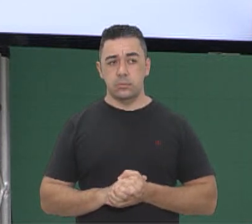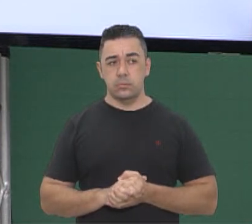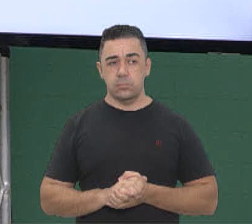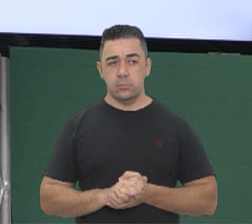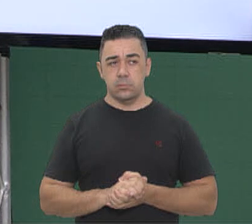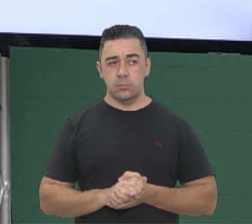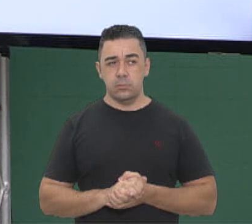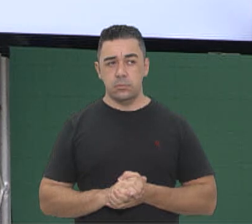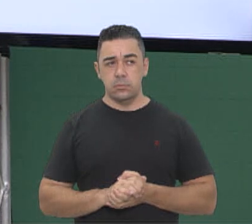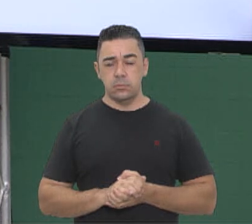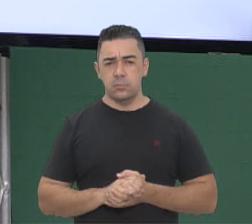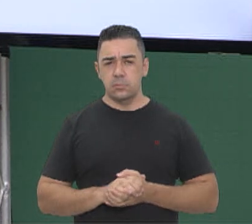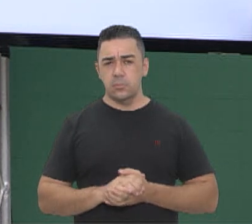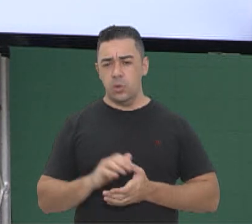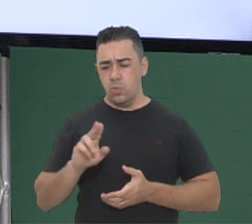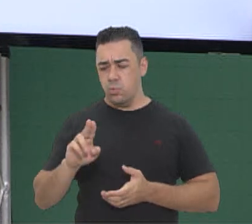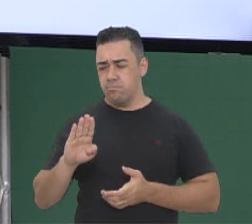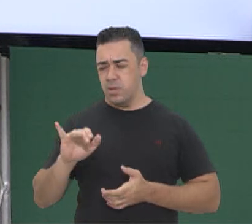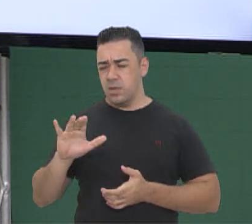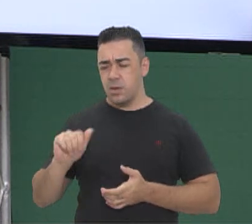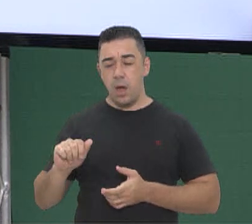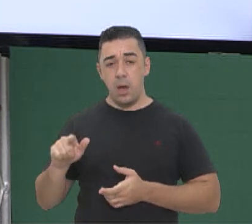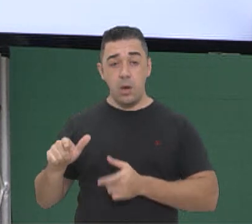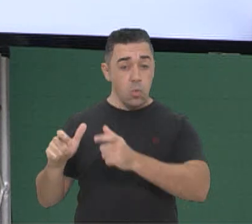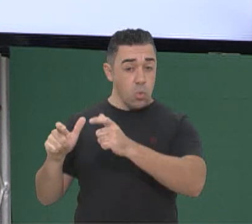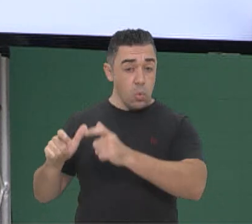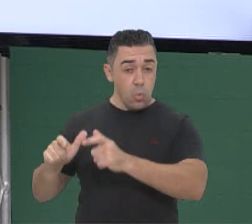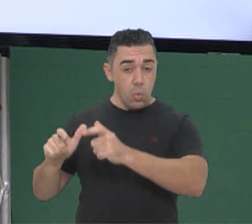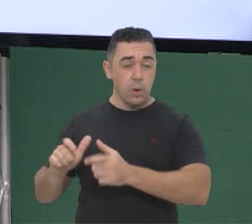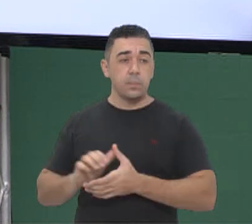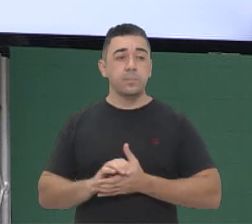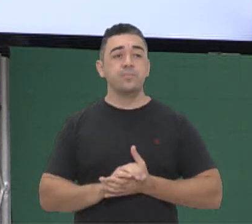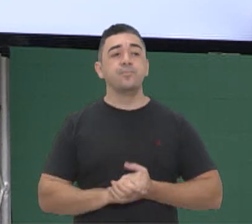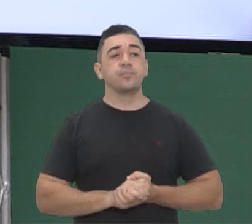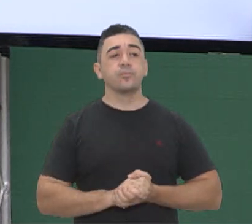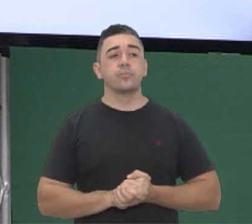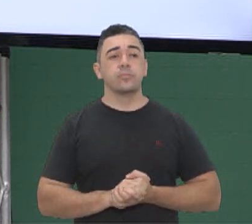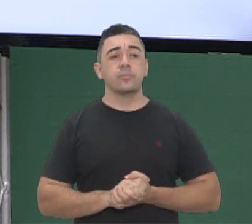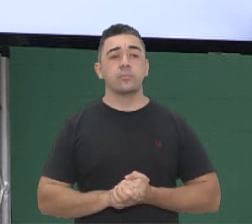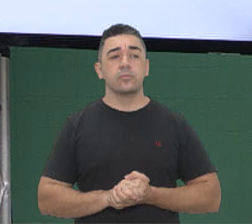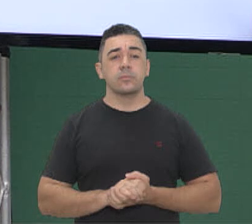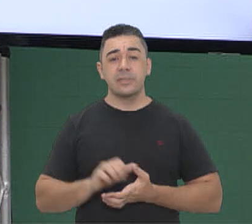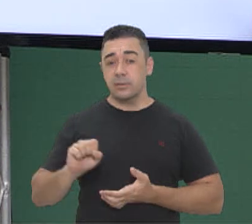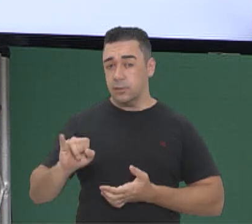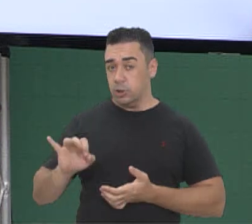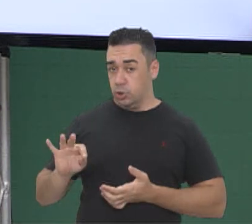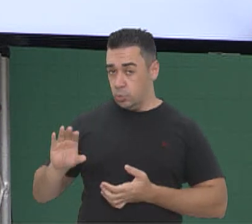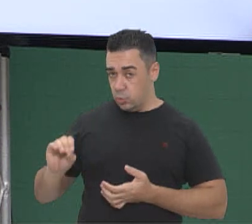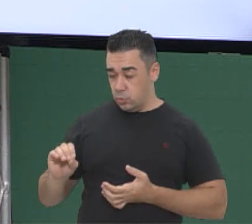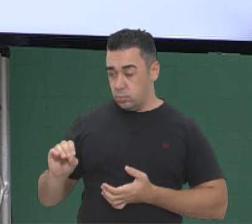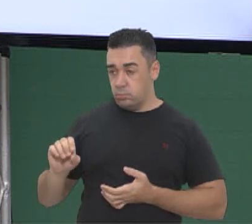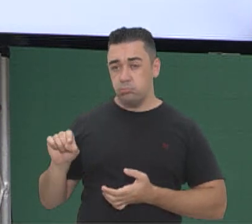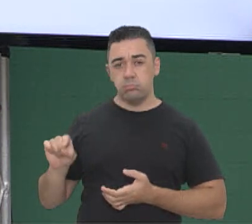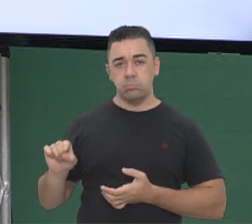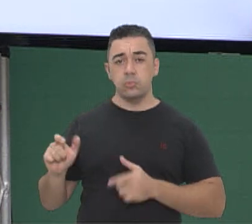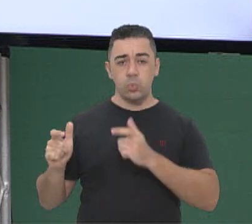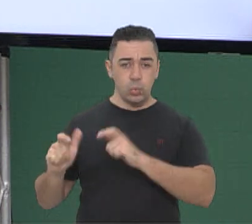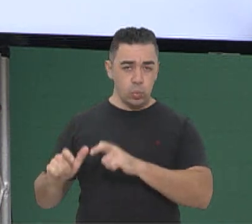se ubica, ubicar-se, se localiza, la gran fachada del sitio, o